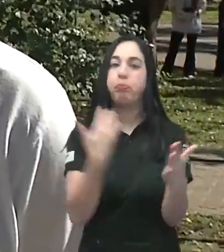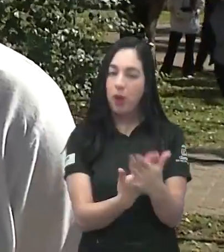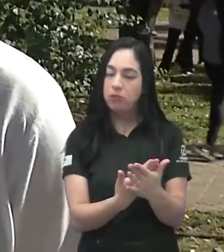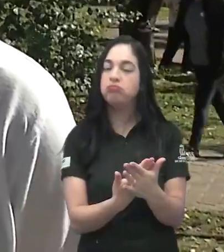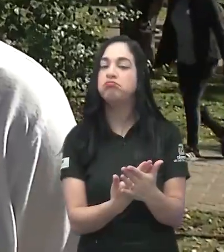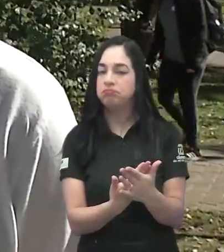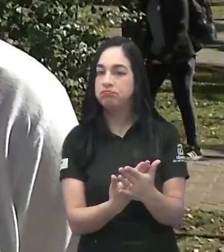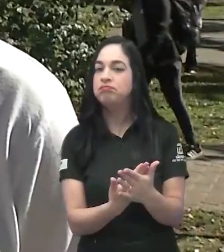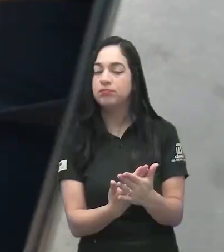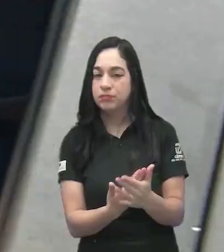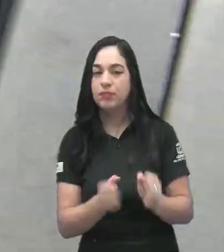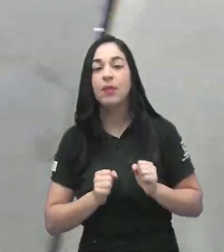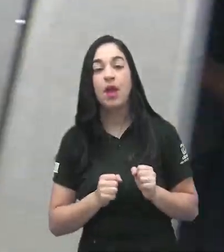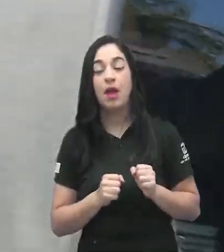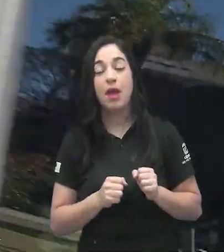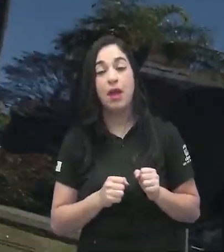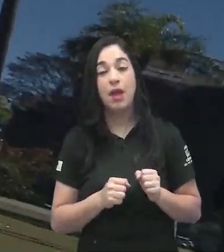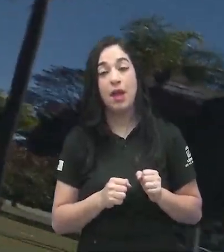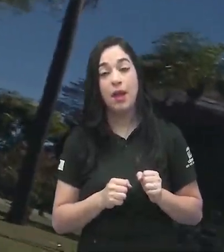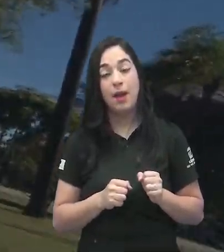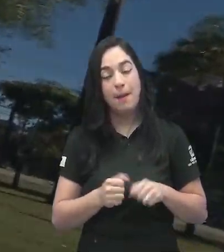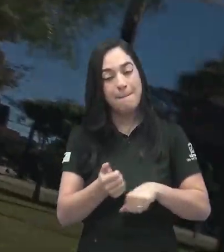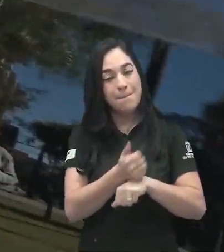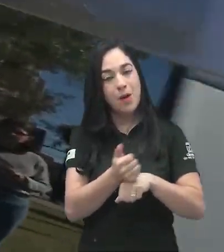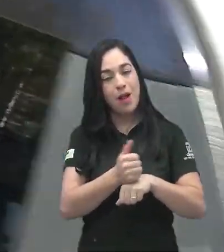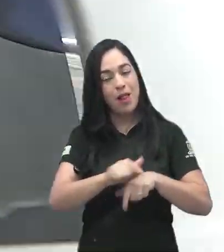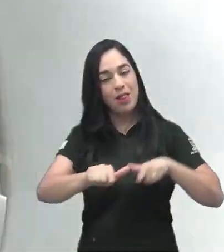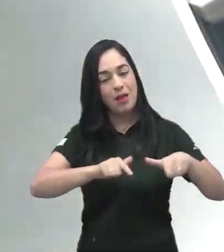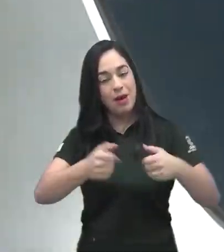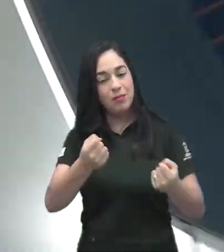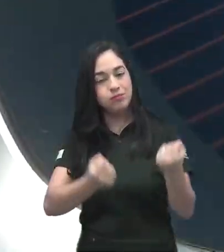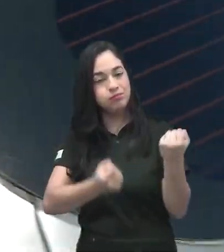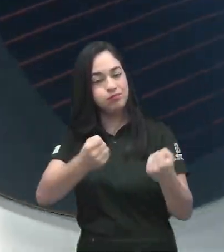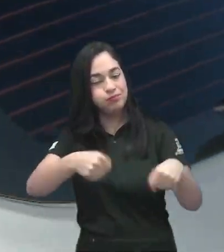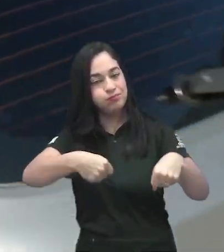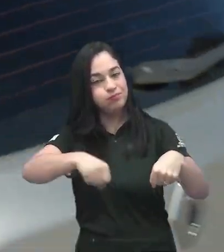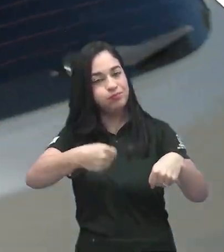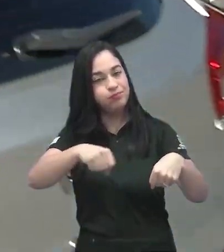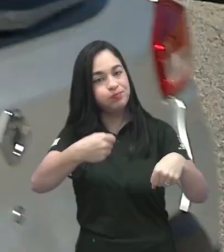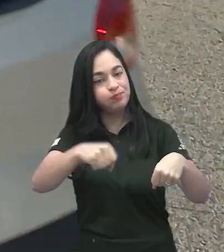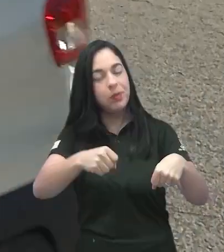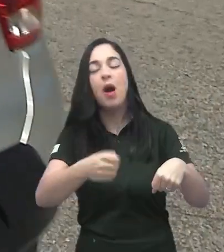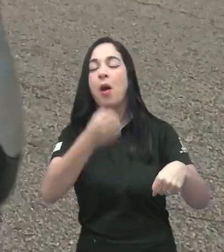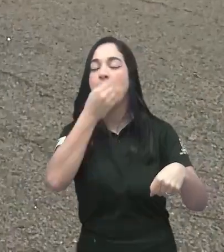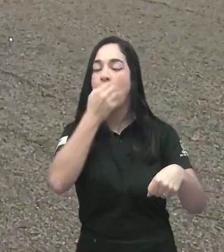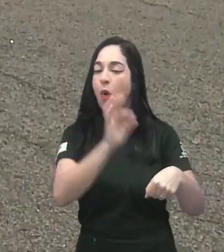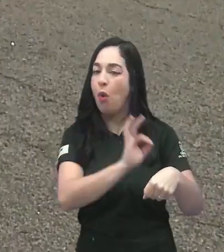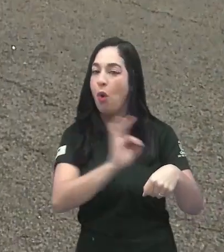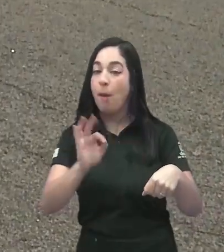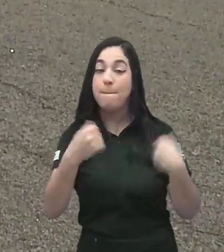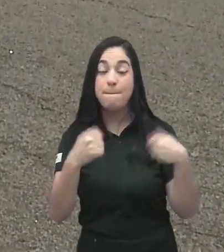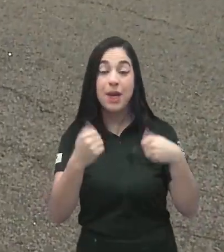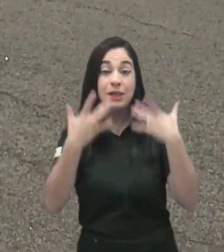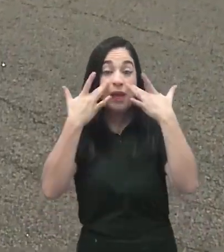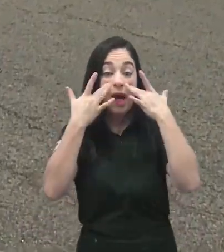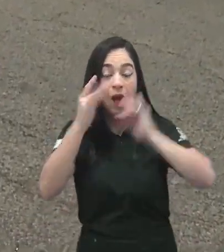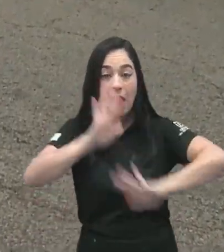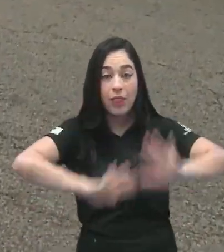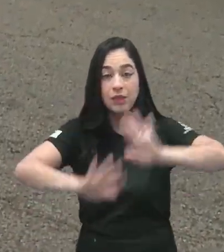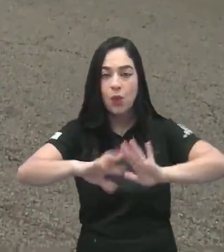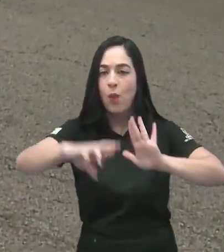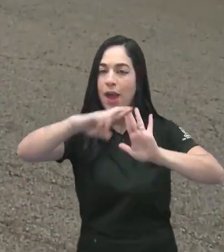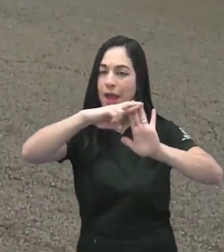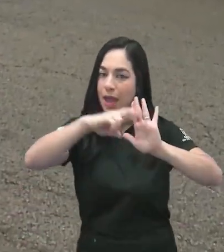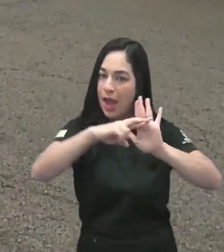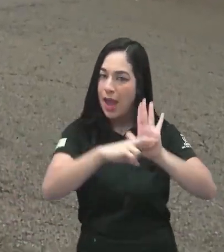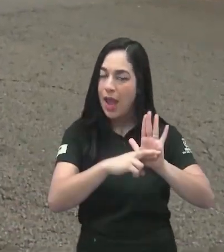muito bem feita essa missão. Ser motorista de aplicativo faz a diferença no dia a dia de muitas pessoas. É um trabalho que exige atenção